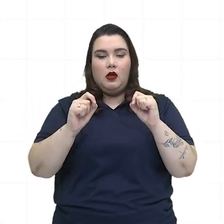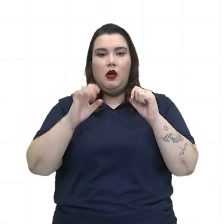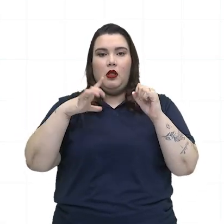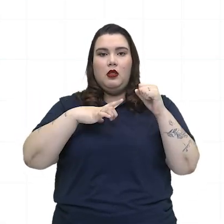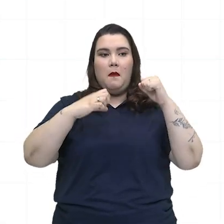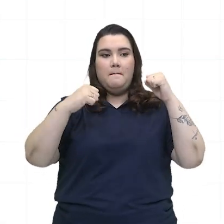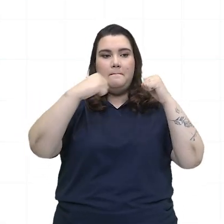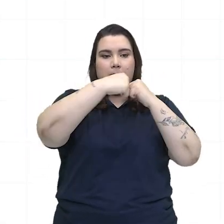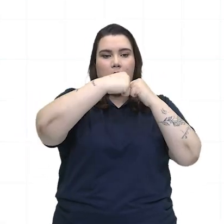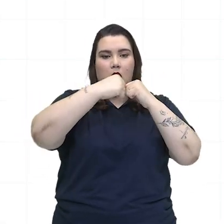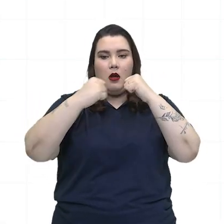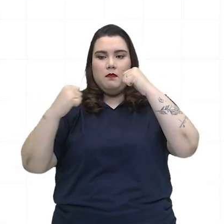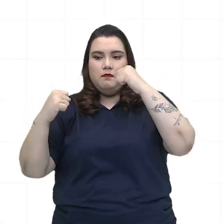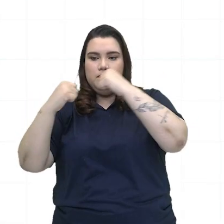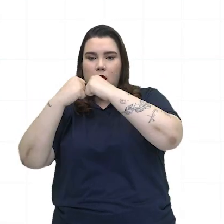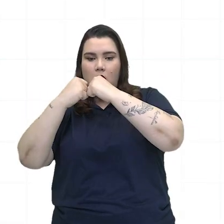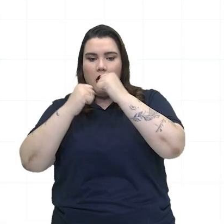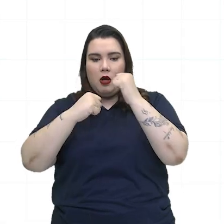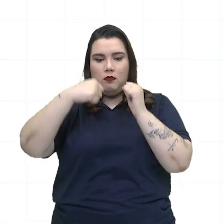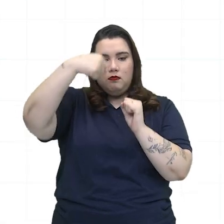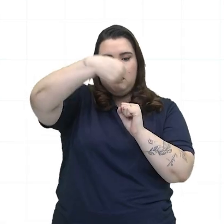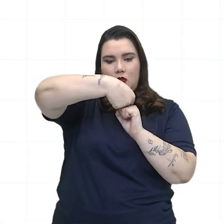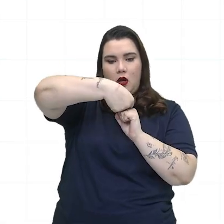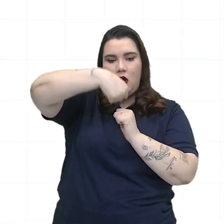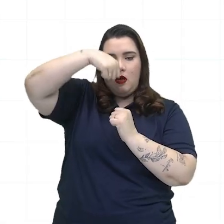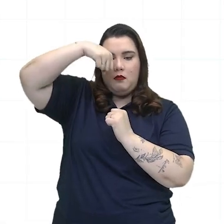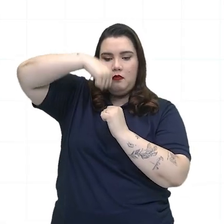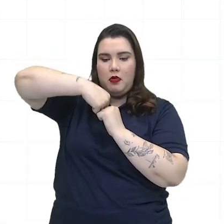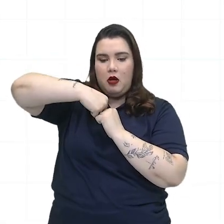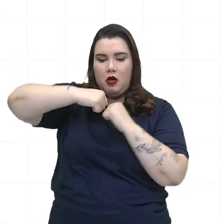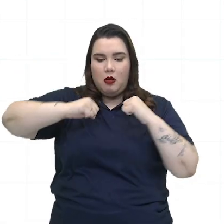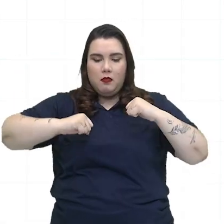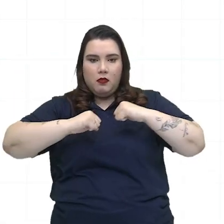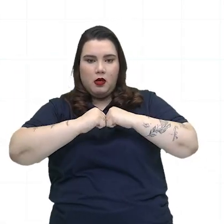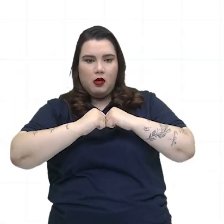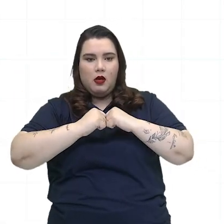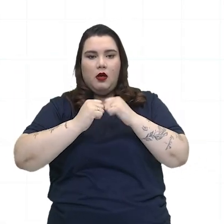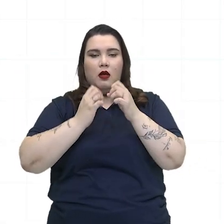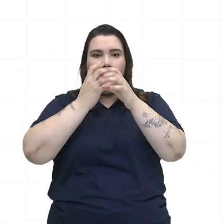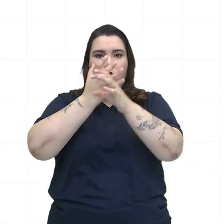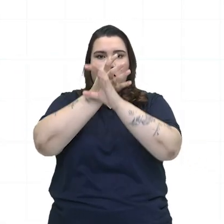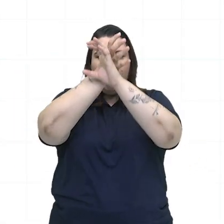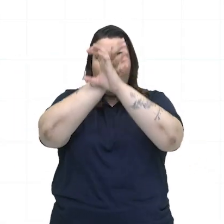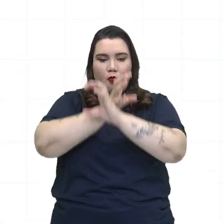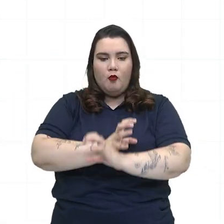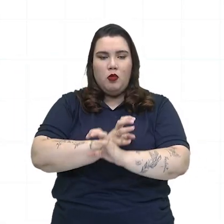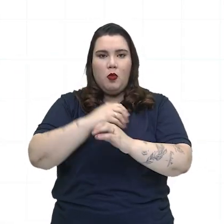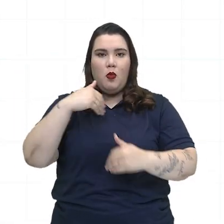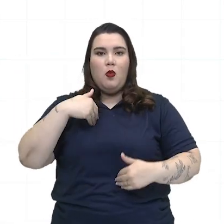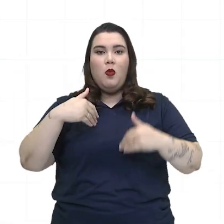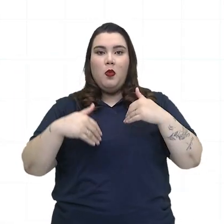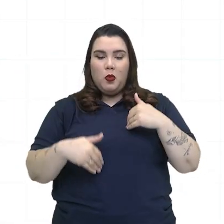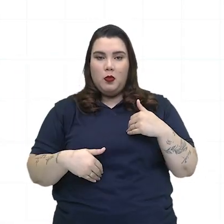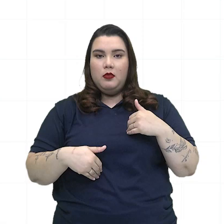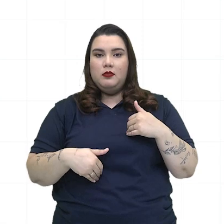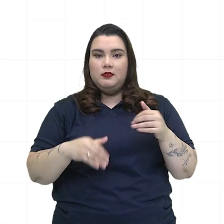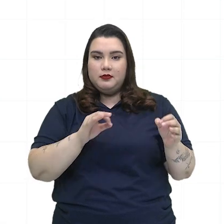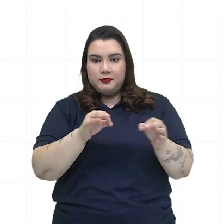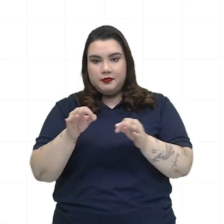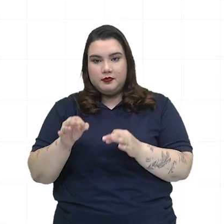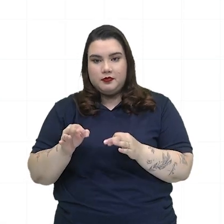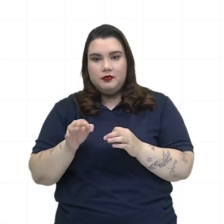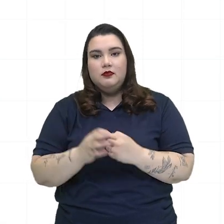mantêm os ossos unidos e dessa forma, formando, né, o nosso